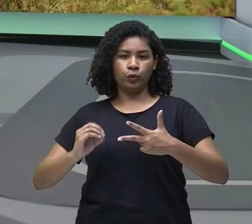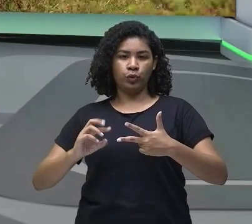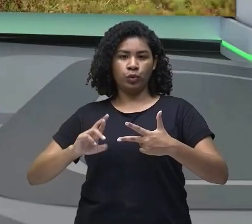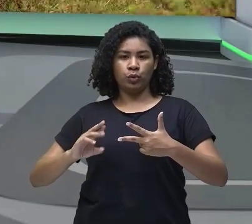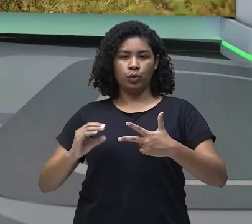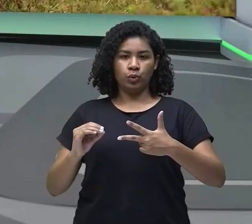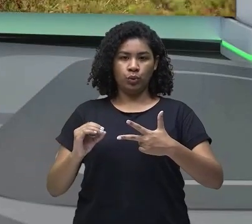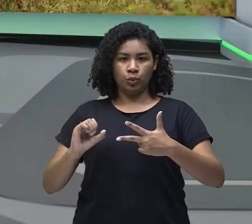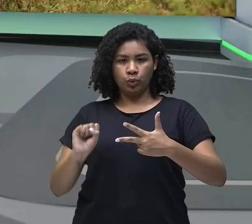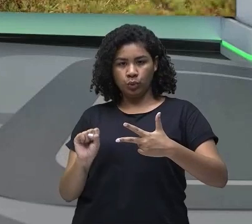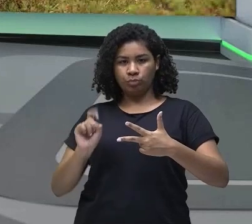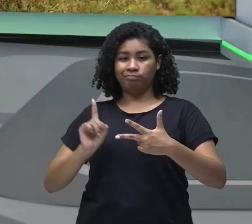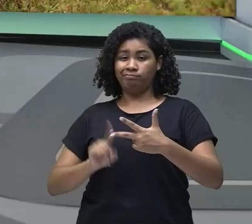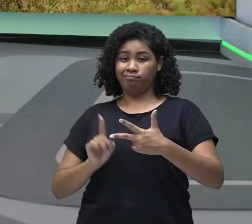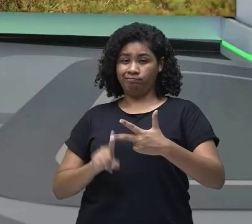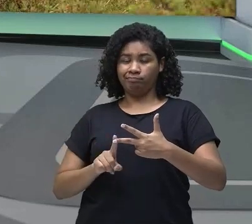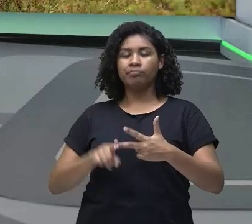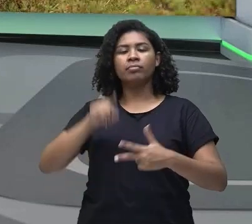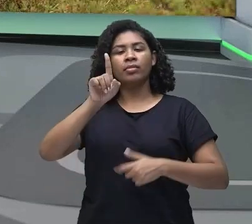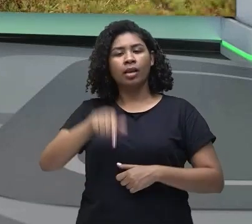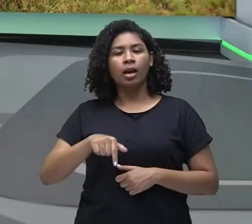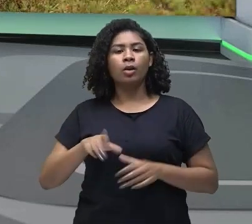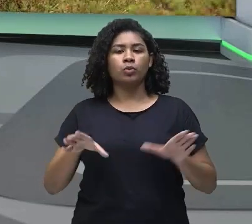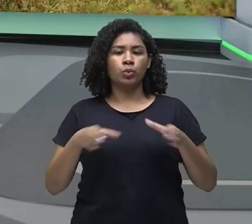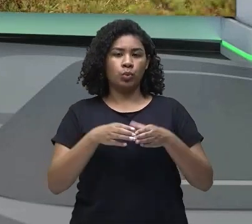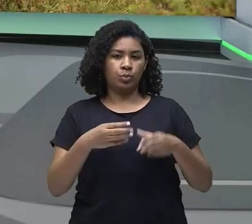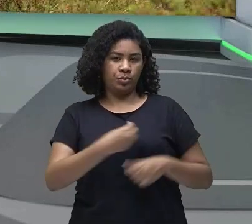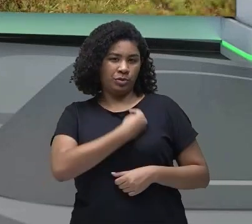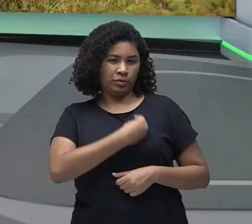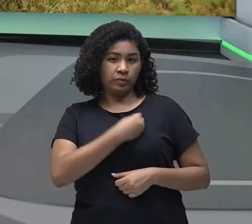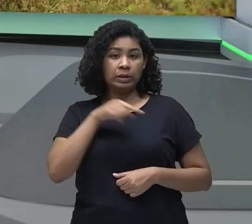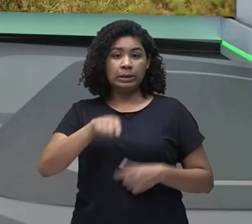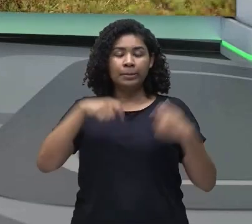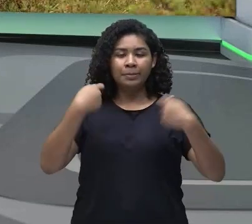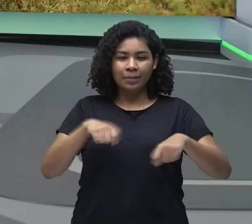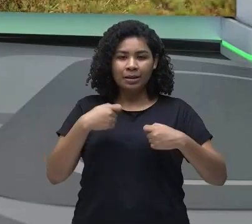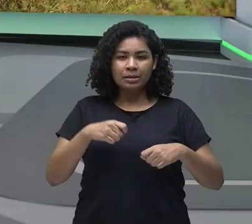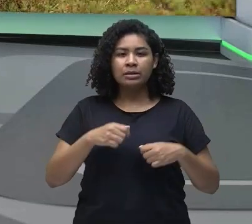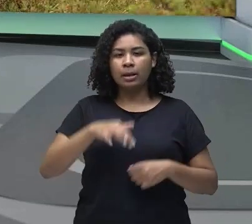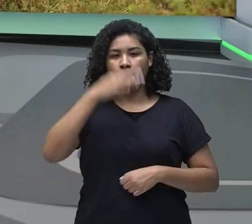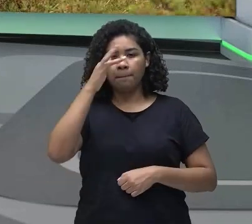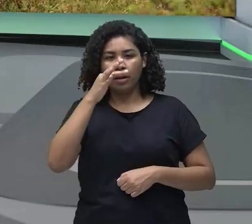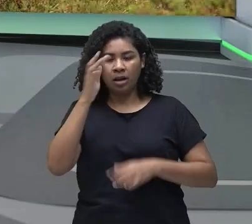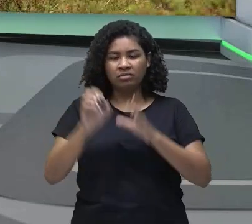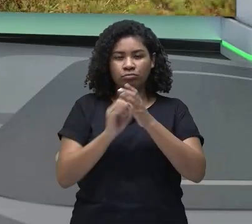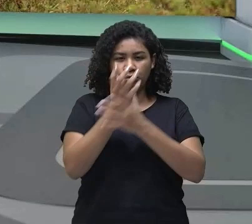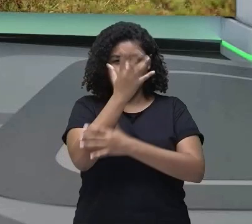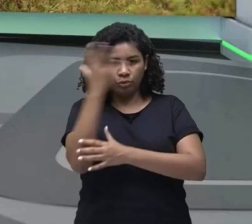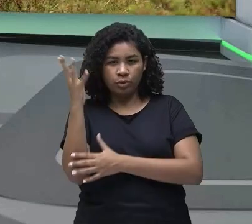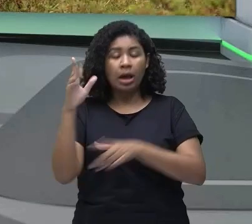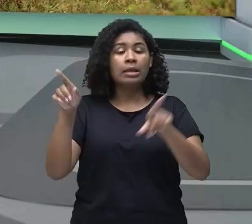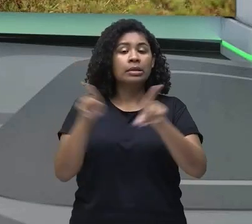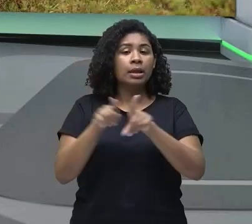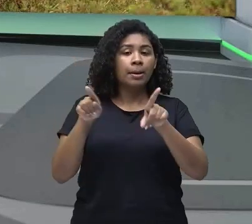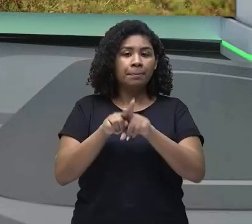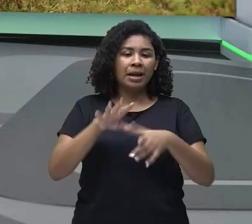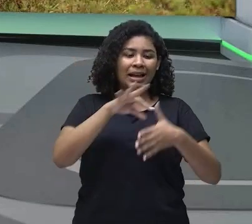esses seres onívoros são seres que precisam de plantas e carne para a produção de energia. Então, ele não tem